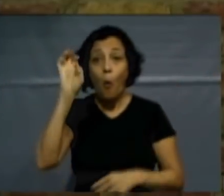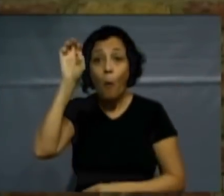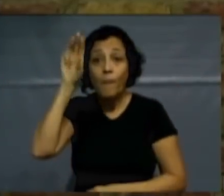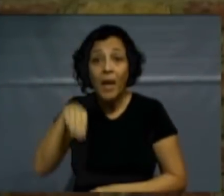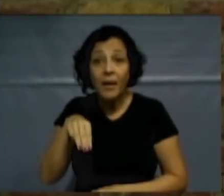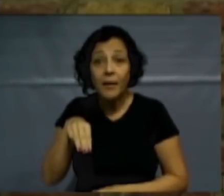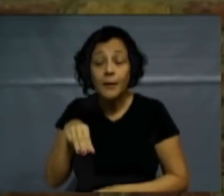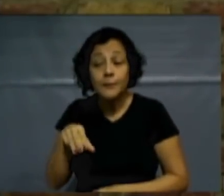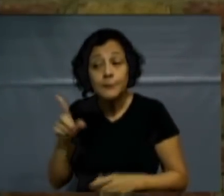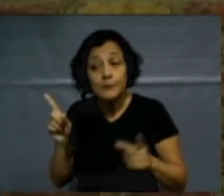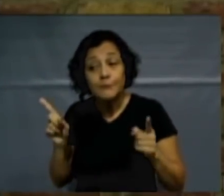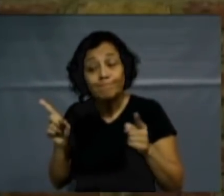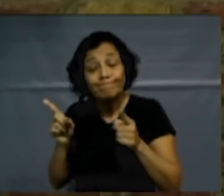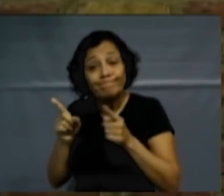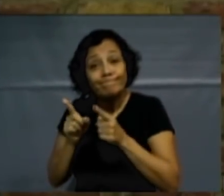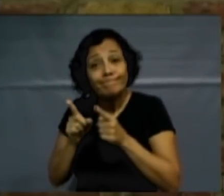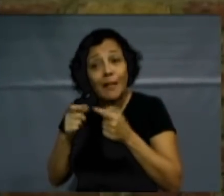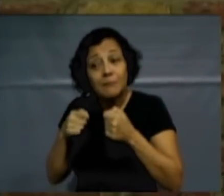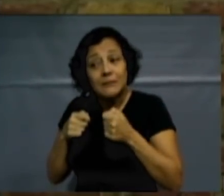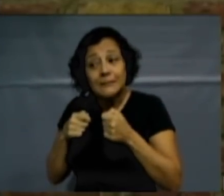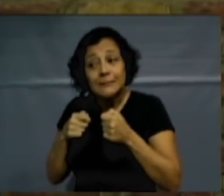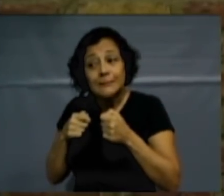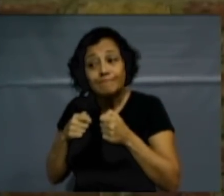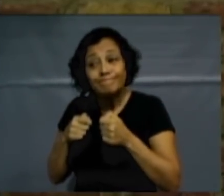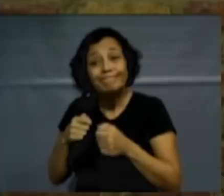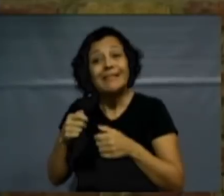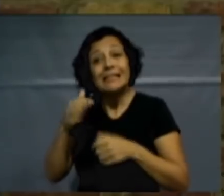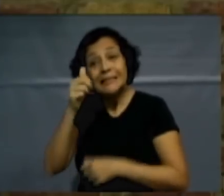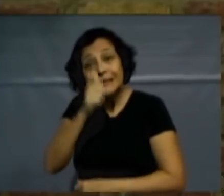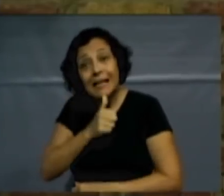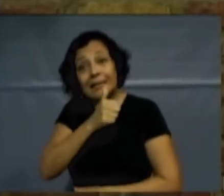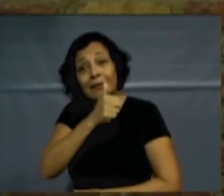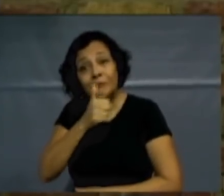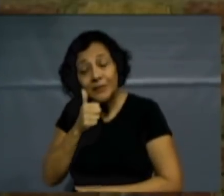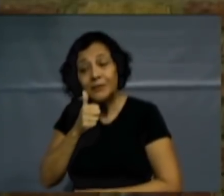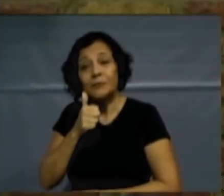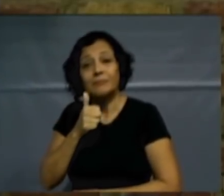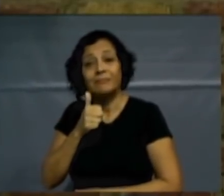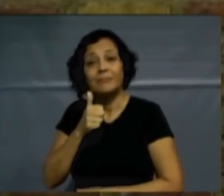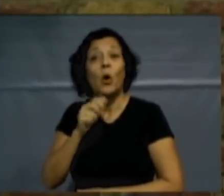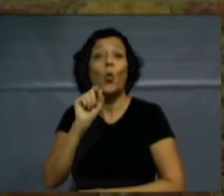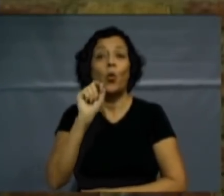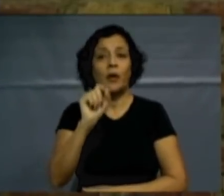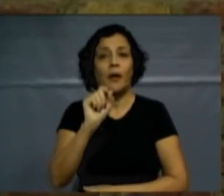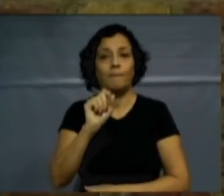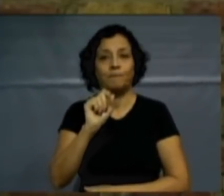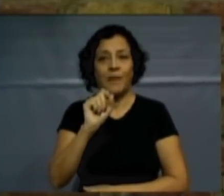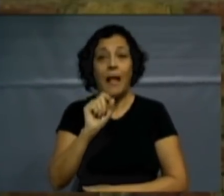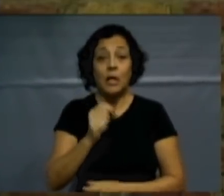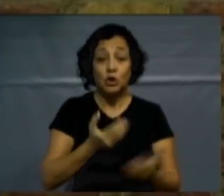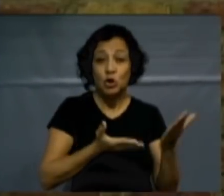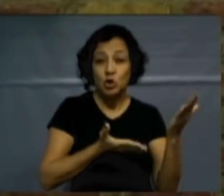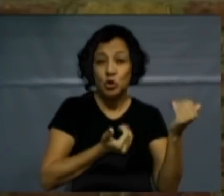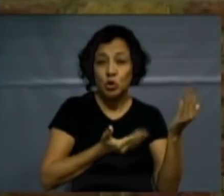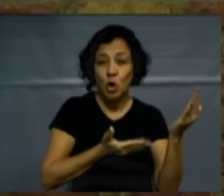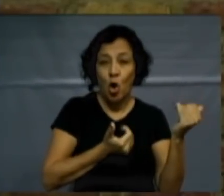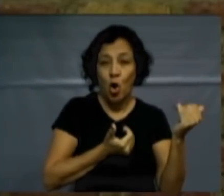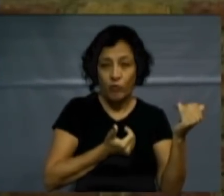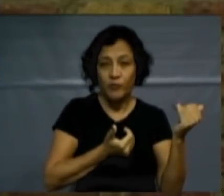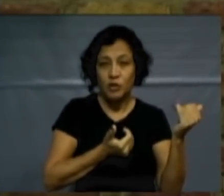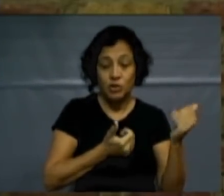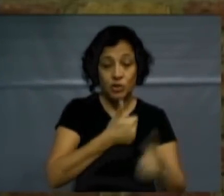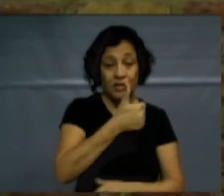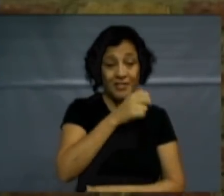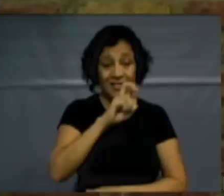para nós. Da faixa dos 15 aos 35 anos, por números amostrais, o Brasil